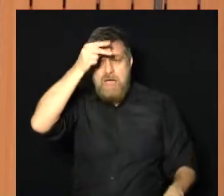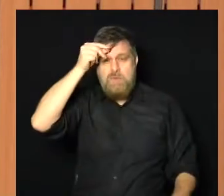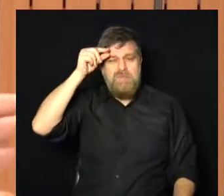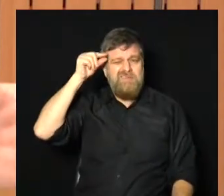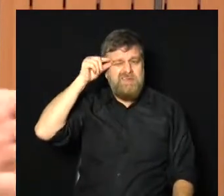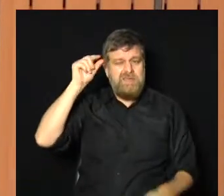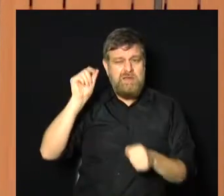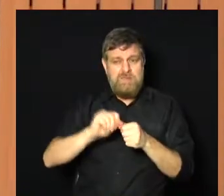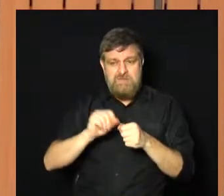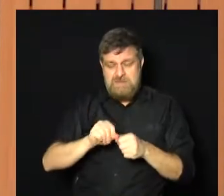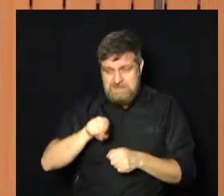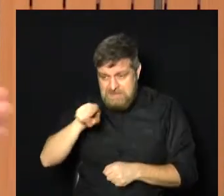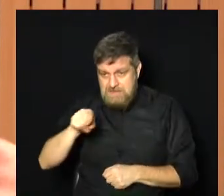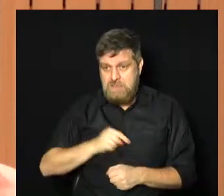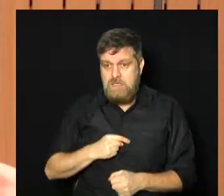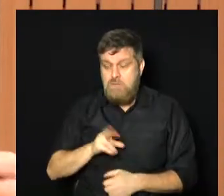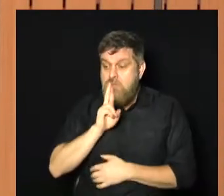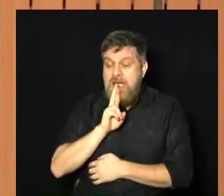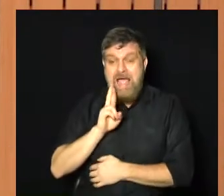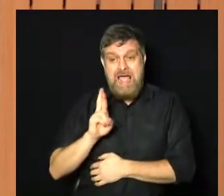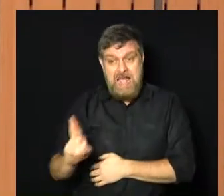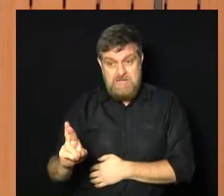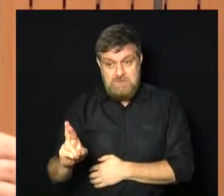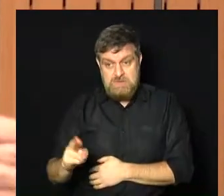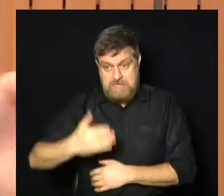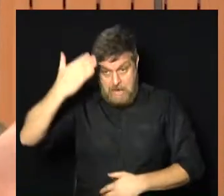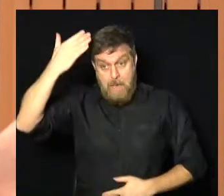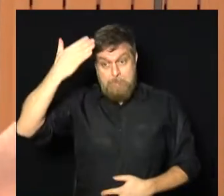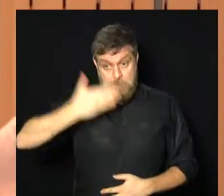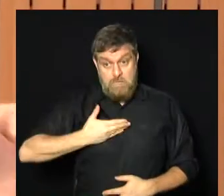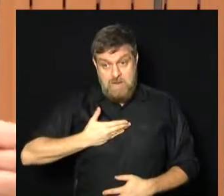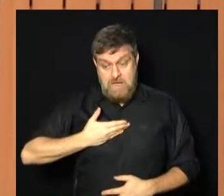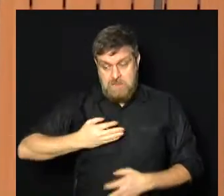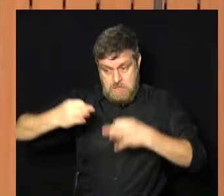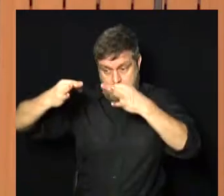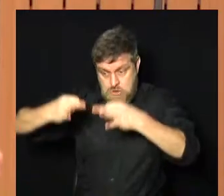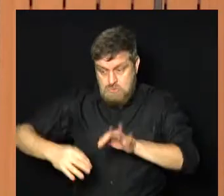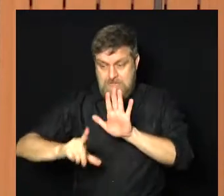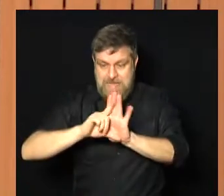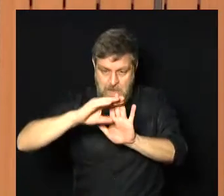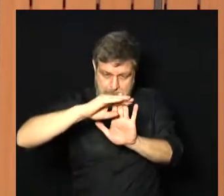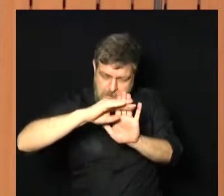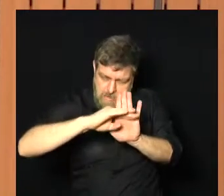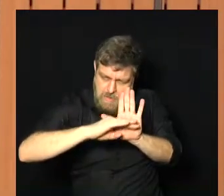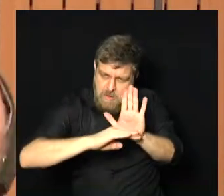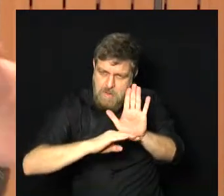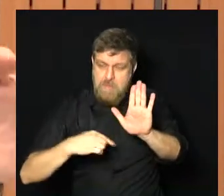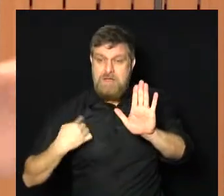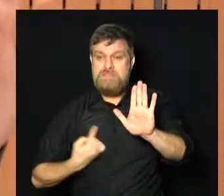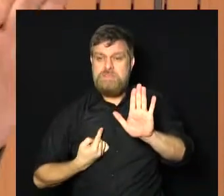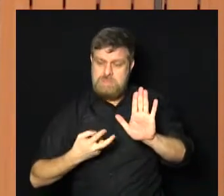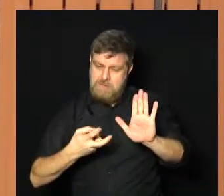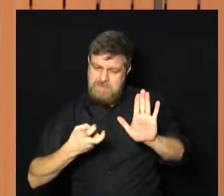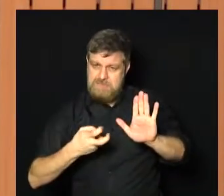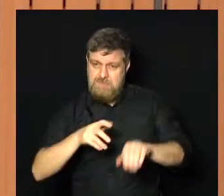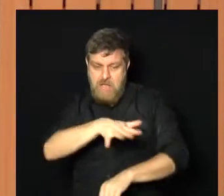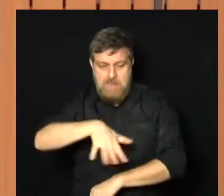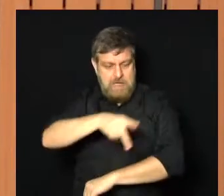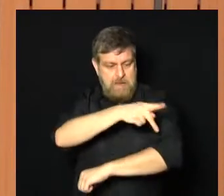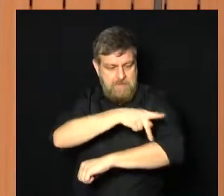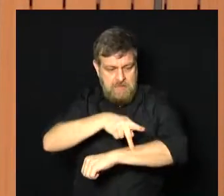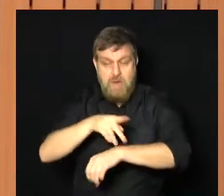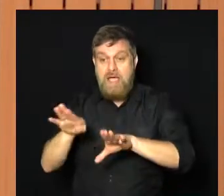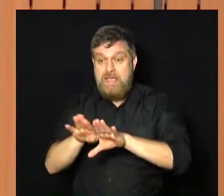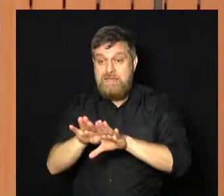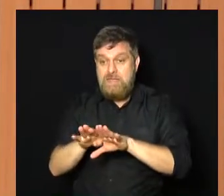esse enquadramento que é comprovadamente justo e legal, né, do ponto de vista pedagógico e também do ponto de